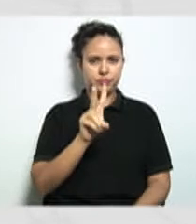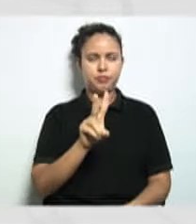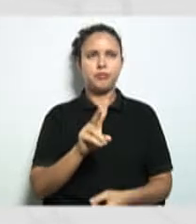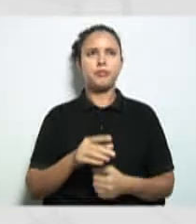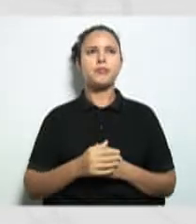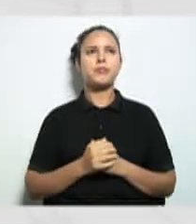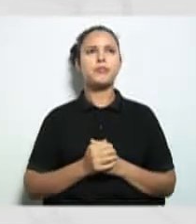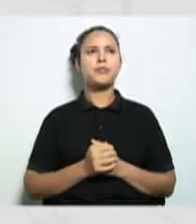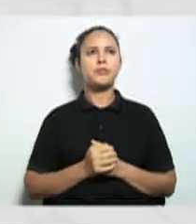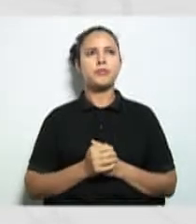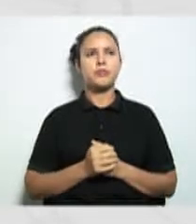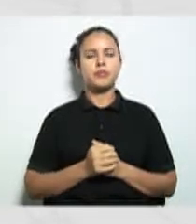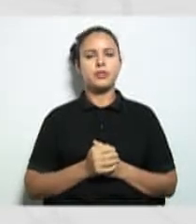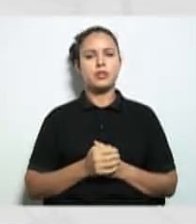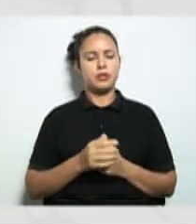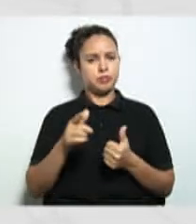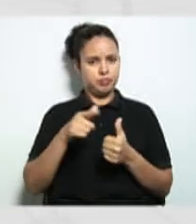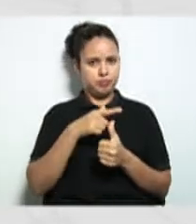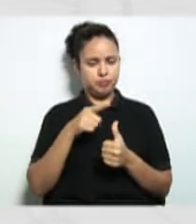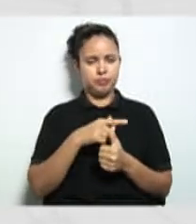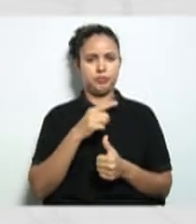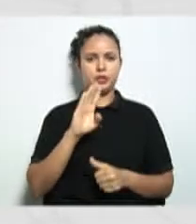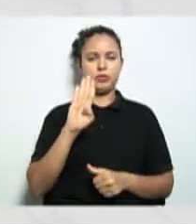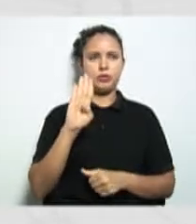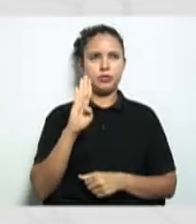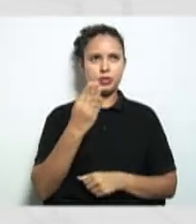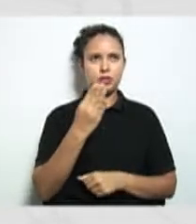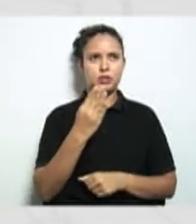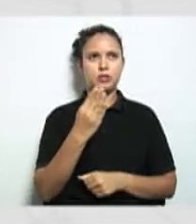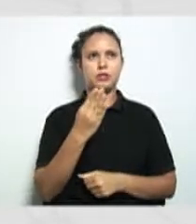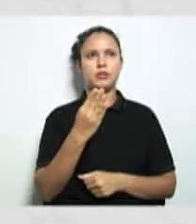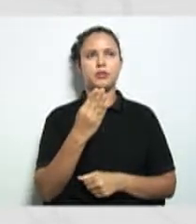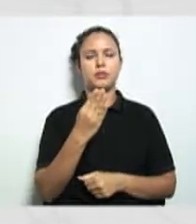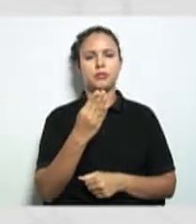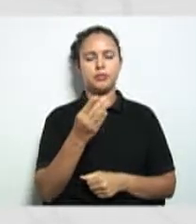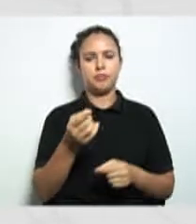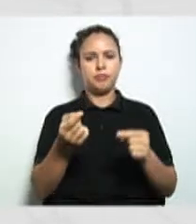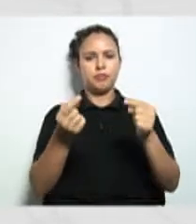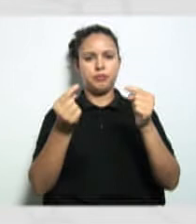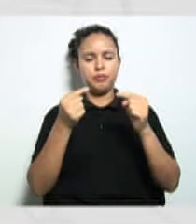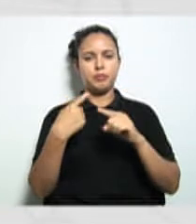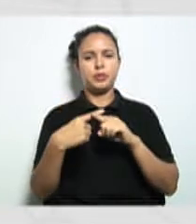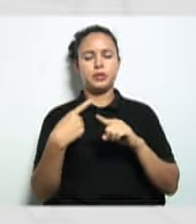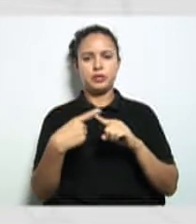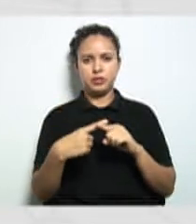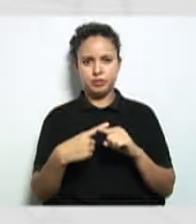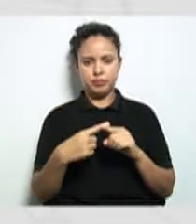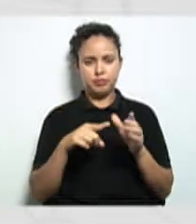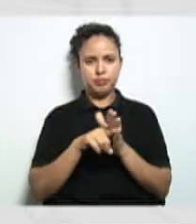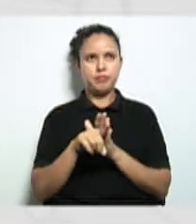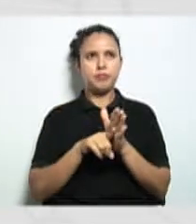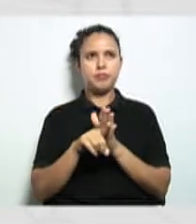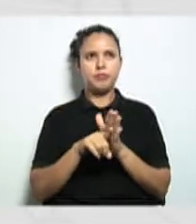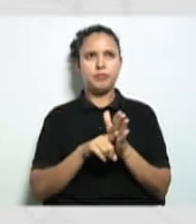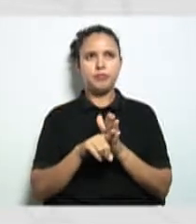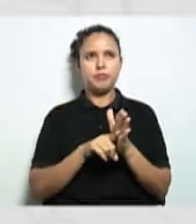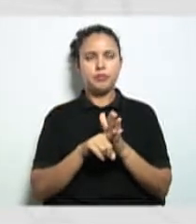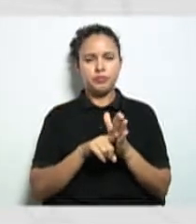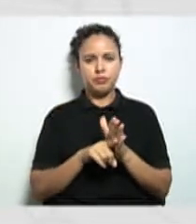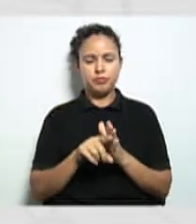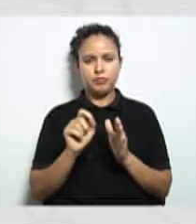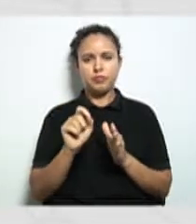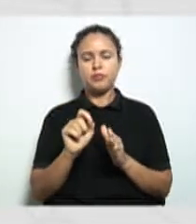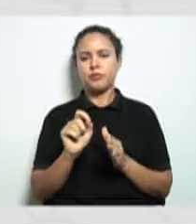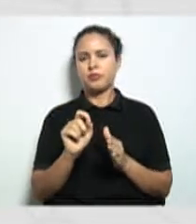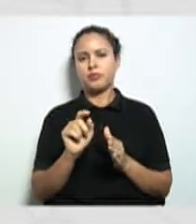aqui nós temos falso, né, na primeira afirmativa, porque a pesquisa científica